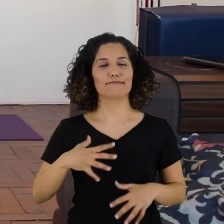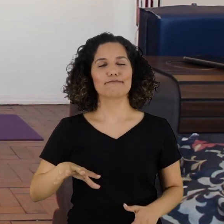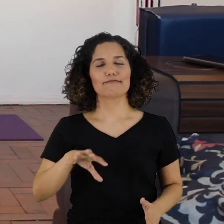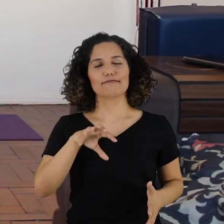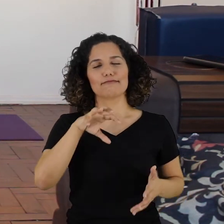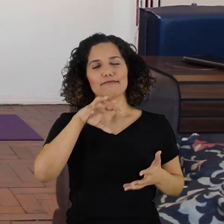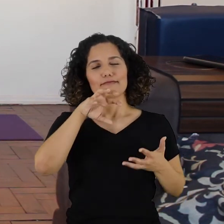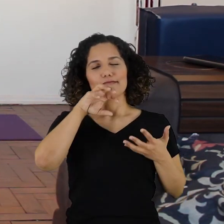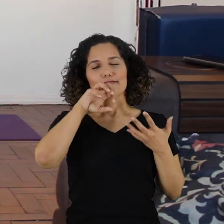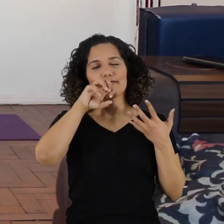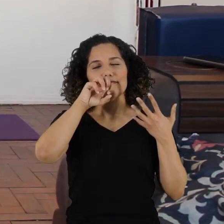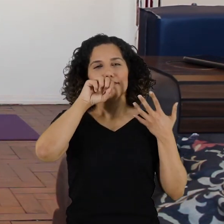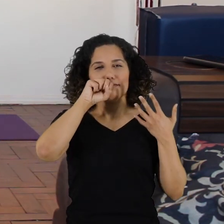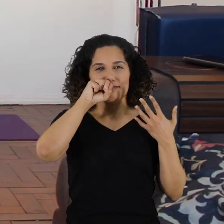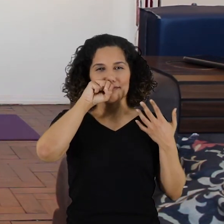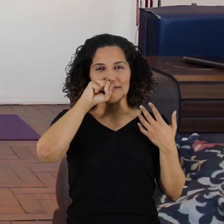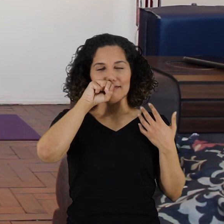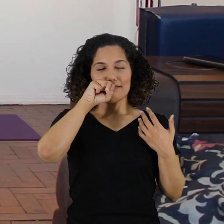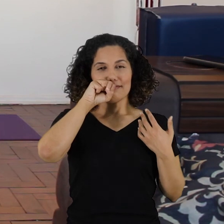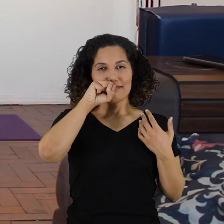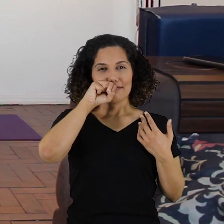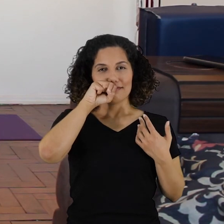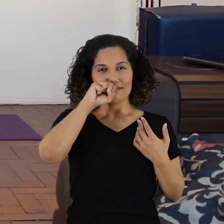Inspira grande.